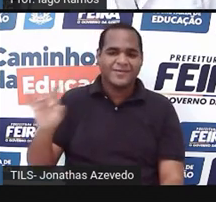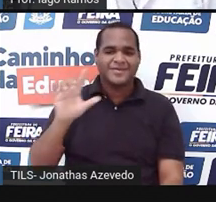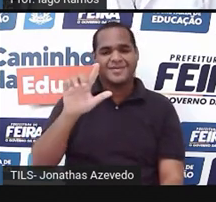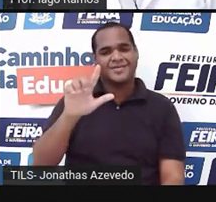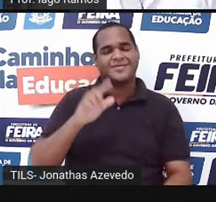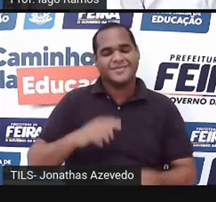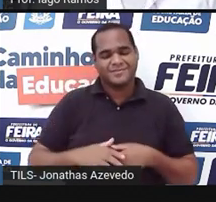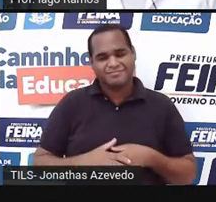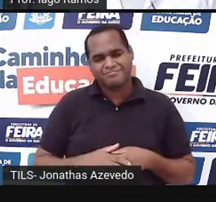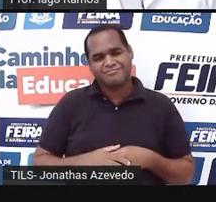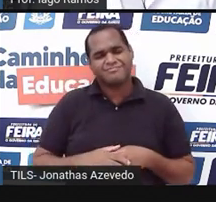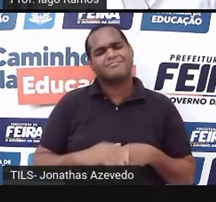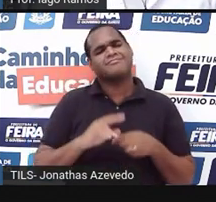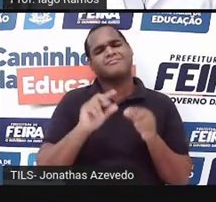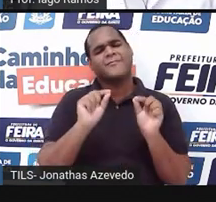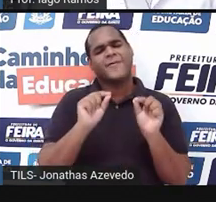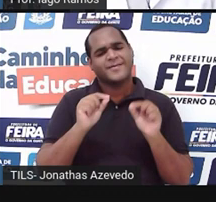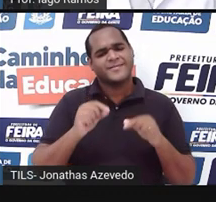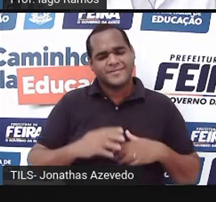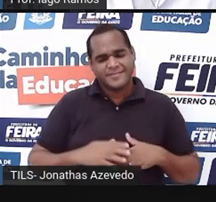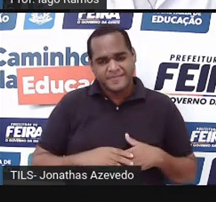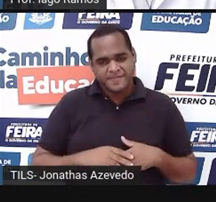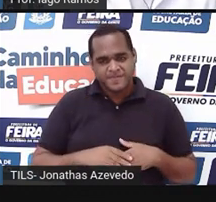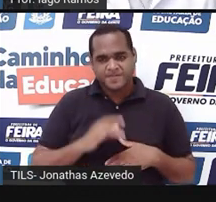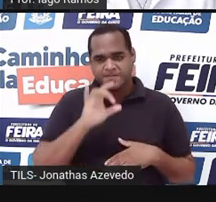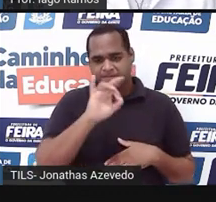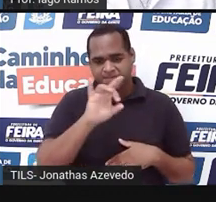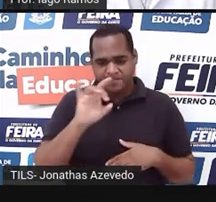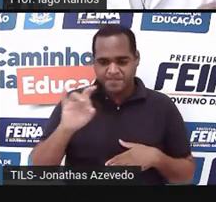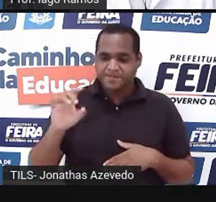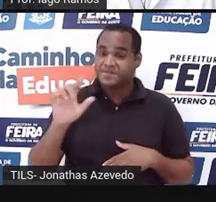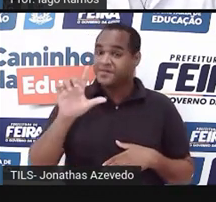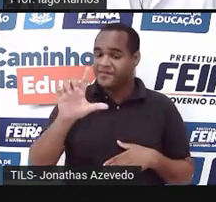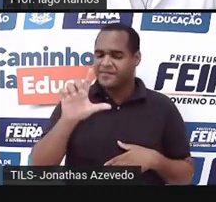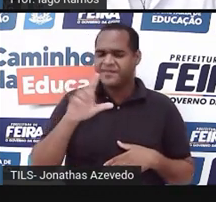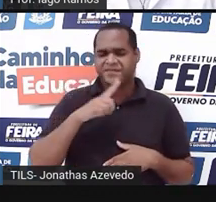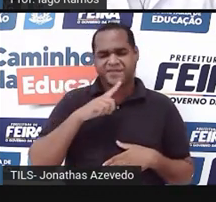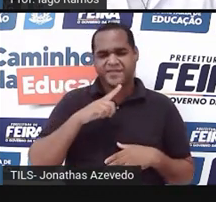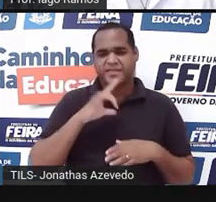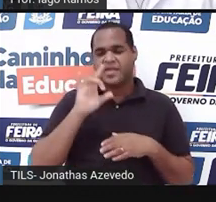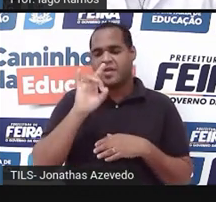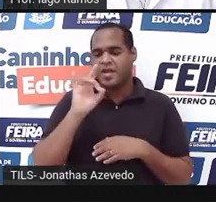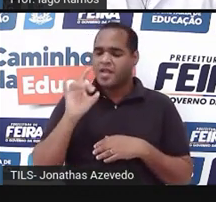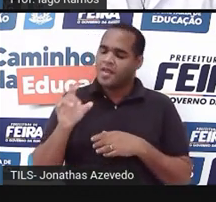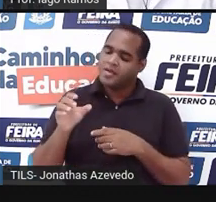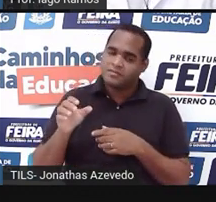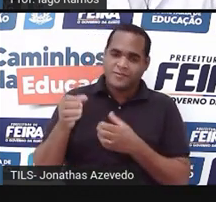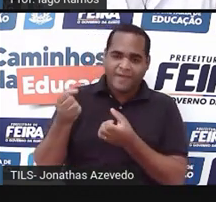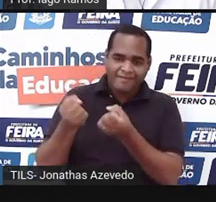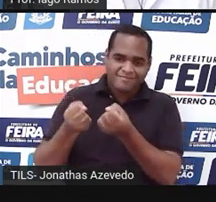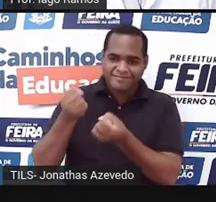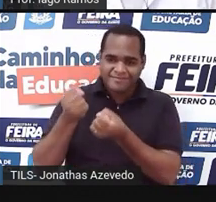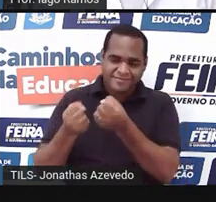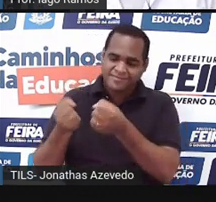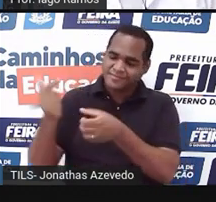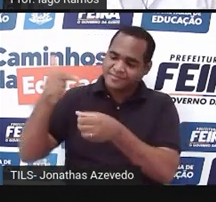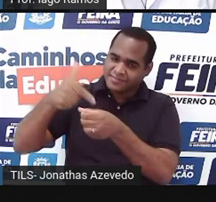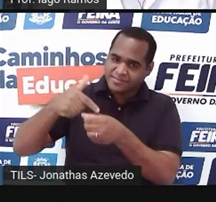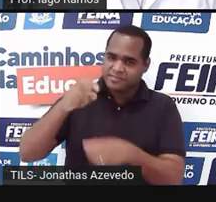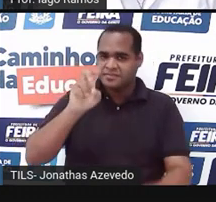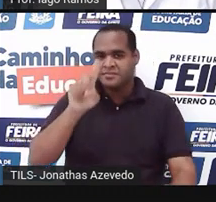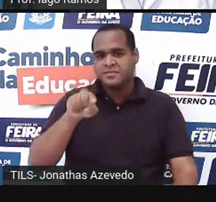quer que isso significa cada litro de combustível que vai sendo colocado no seu carro é